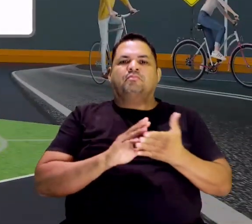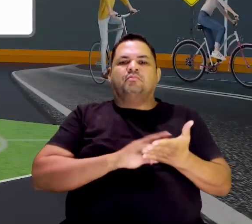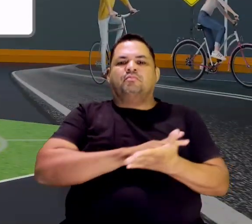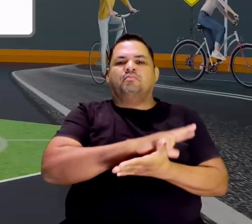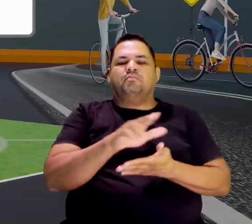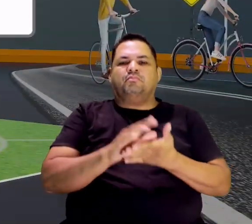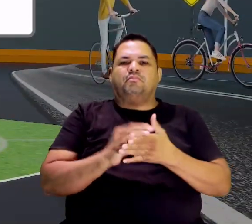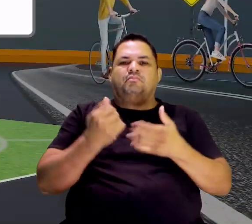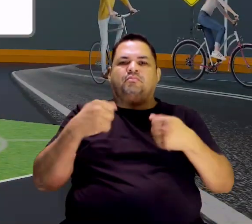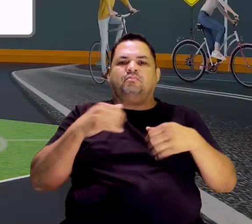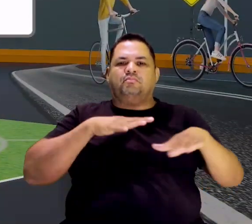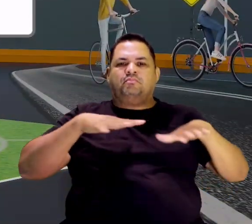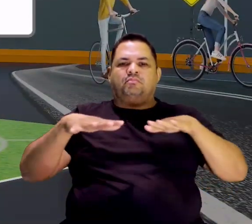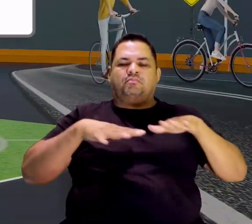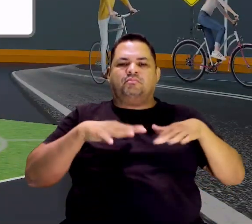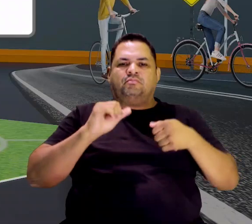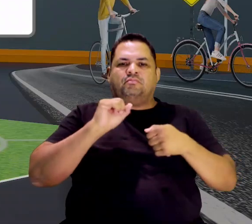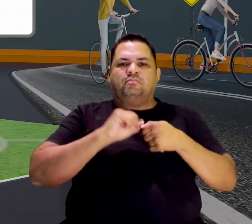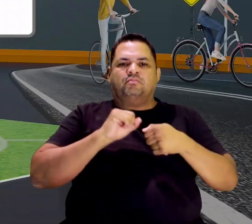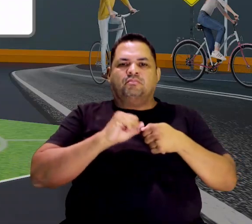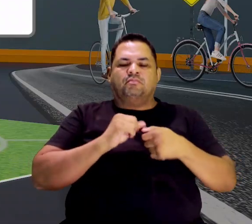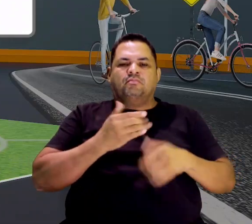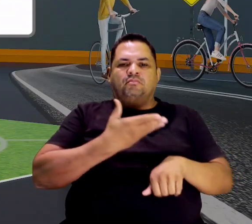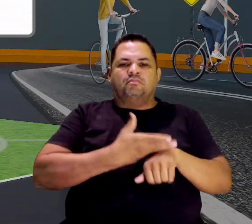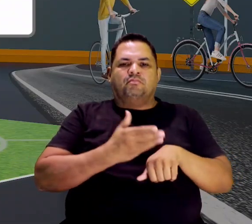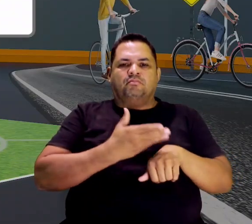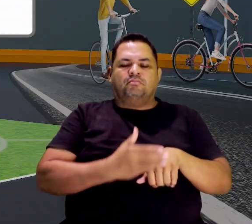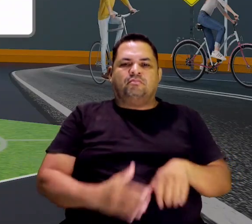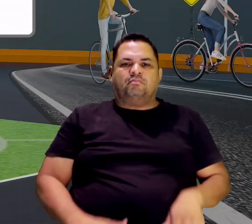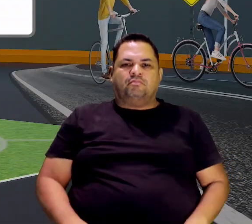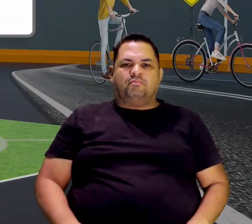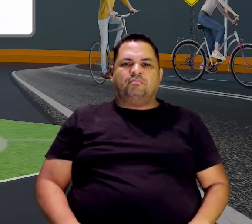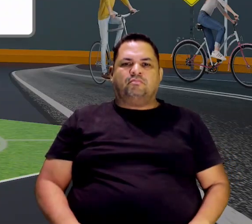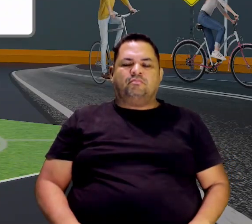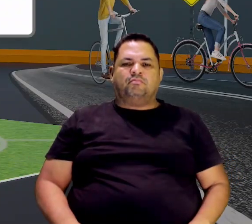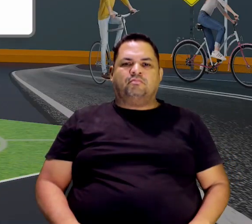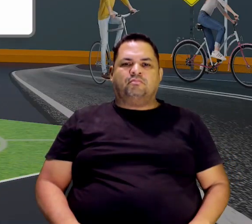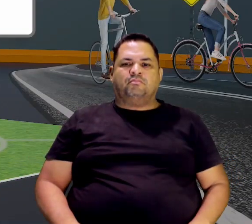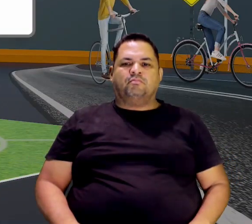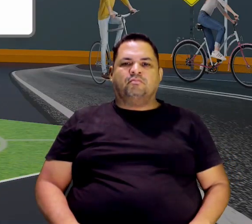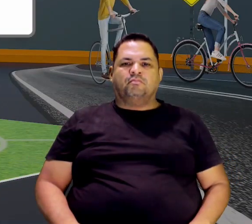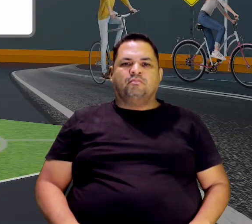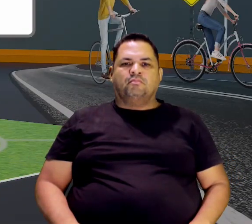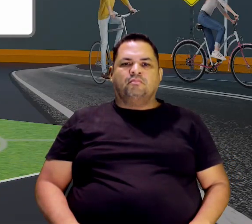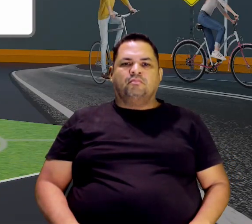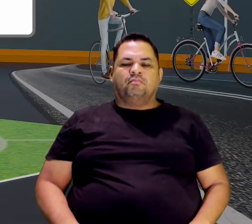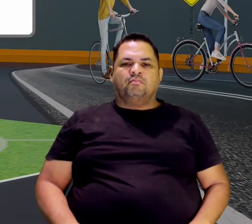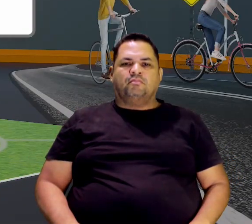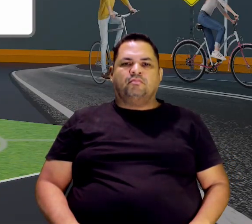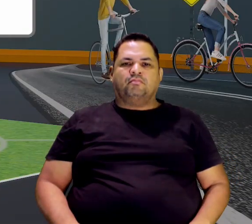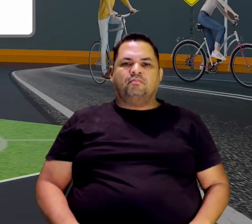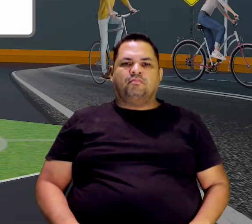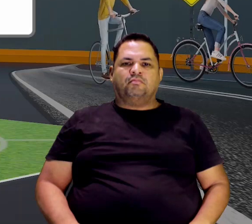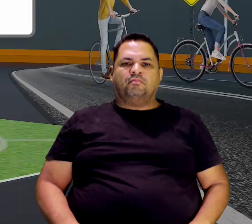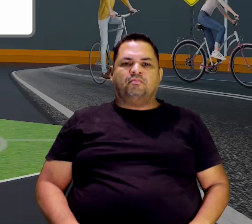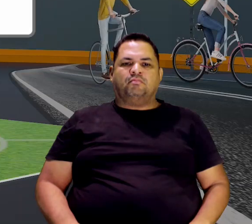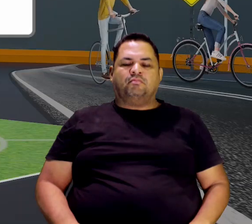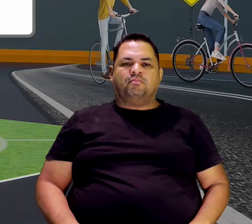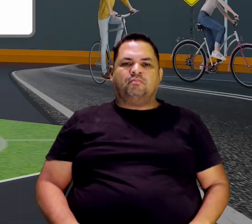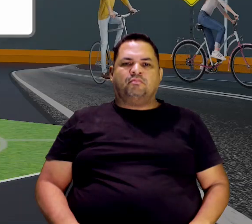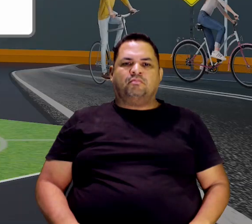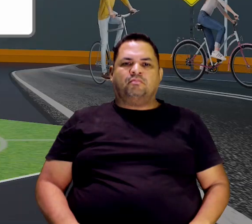vai trabalhar o voleibol, né? Então, no voleibol, tu pode trabalhar aí a manchete, então tu pode